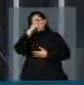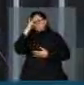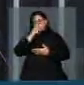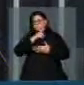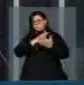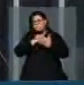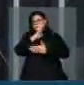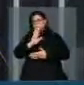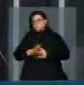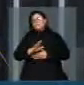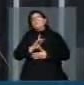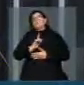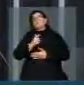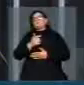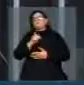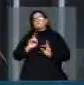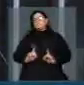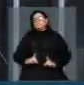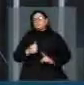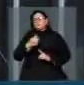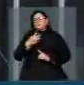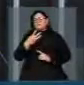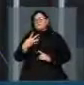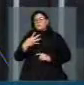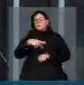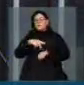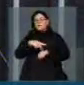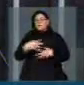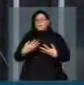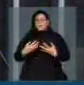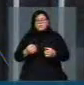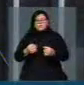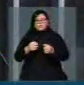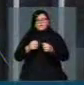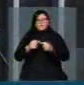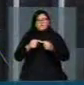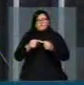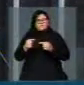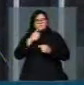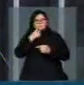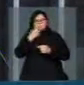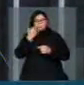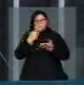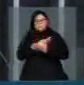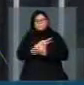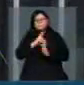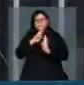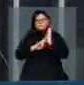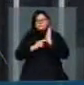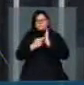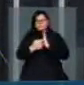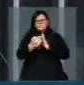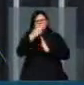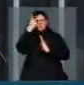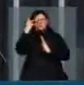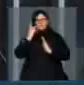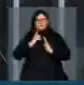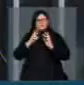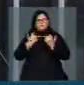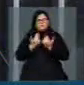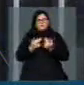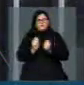por 134 países. Recentemente, a reunião de alto nível da Assembleia Geral da ONU sobre deficiência e